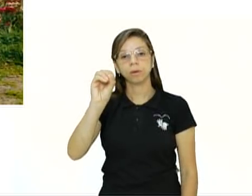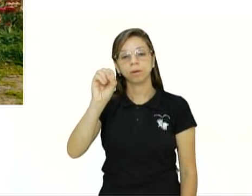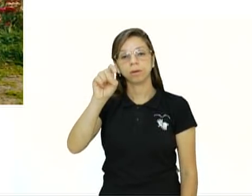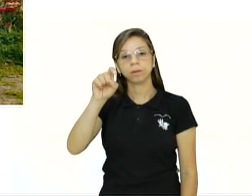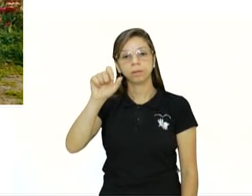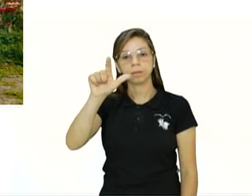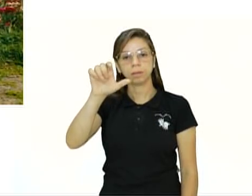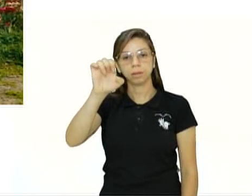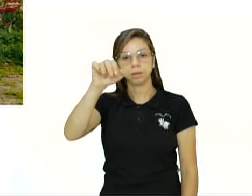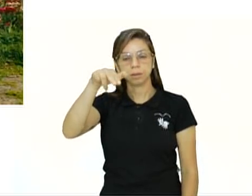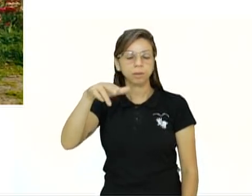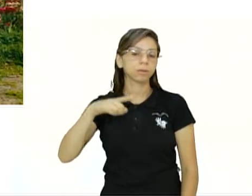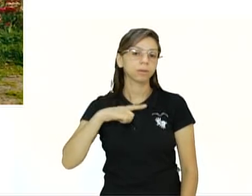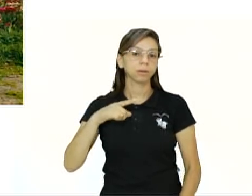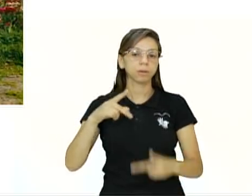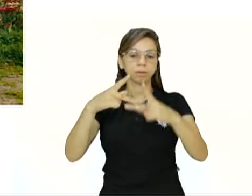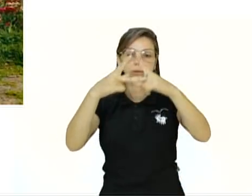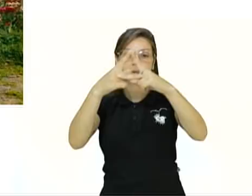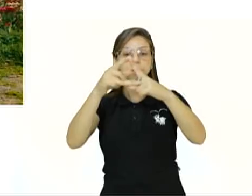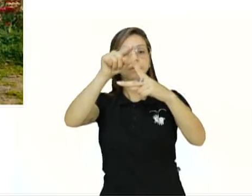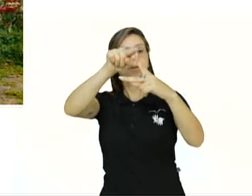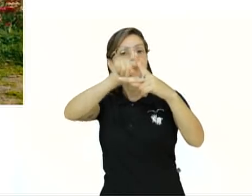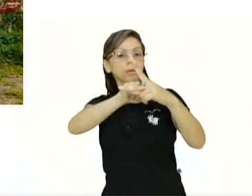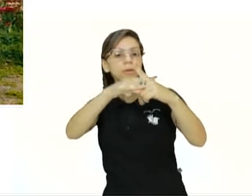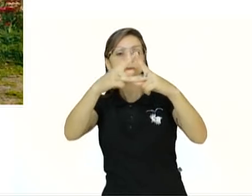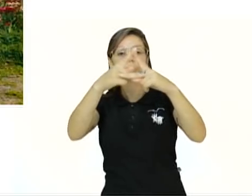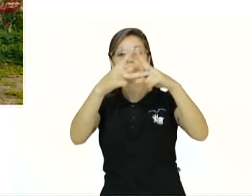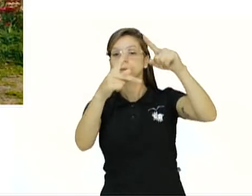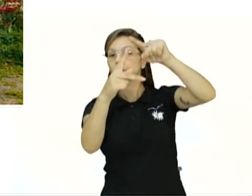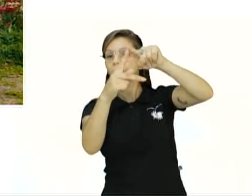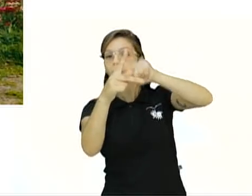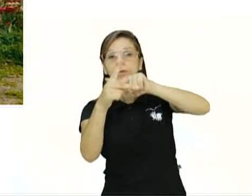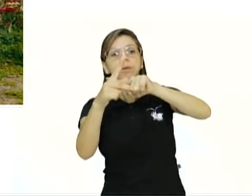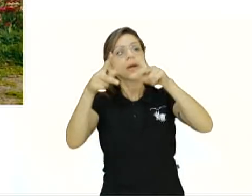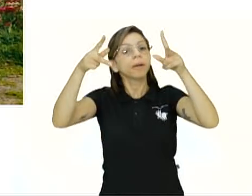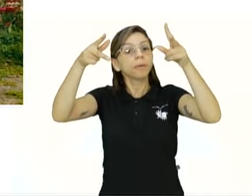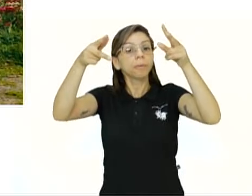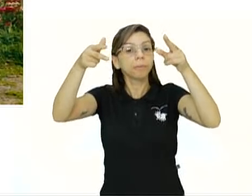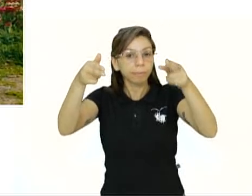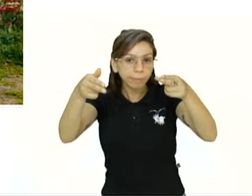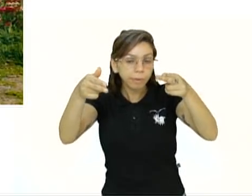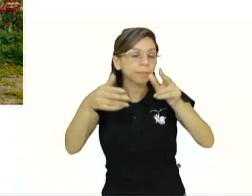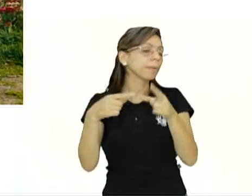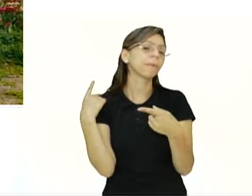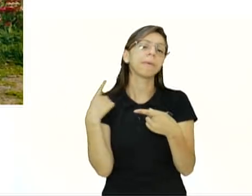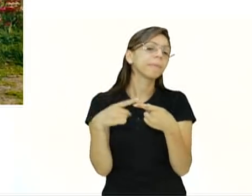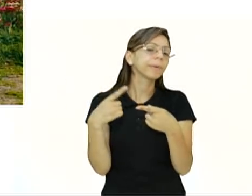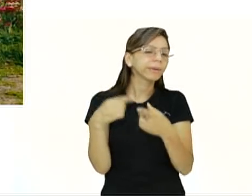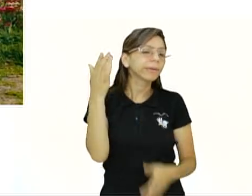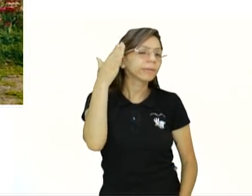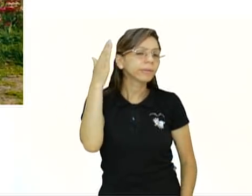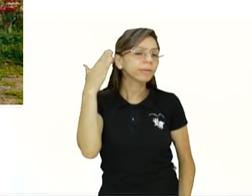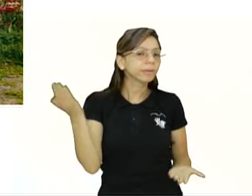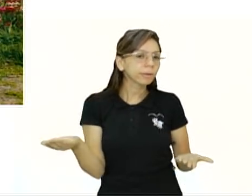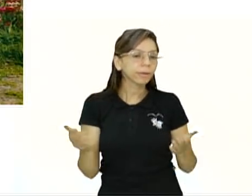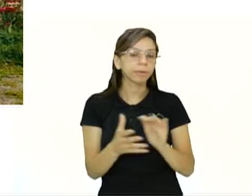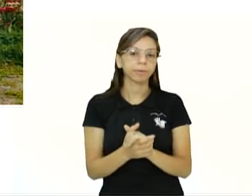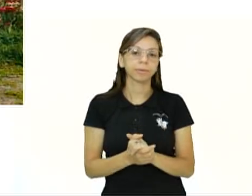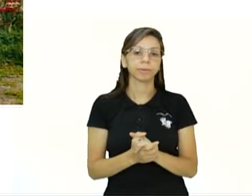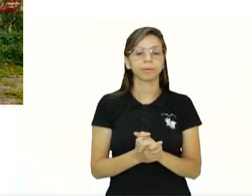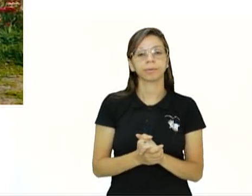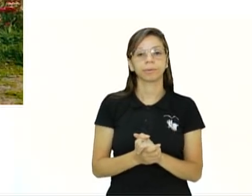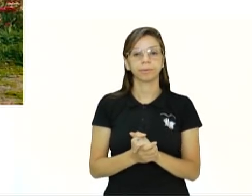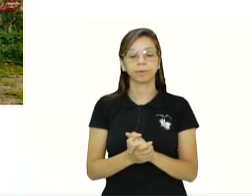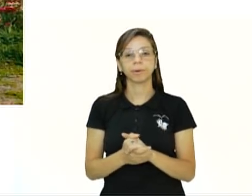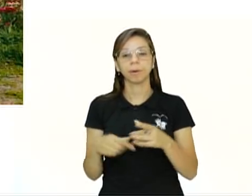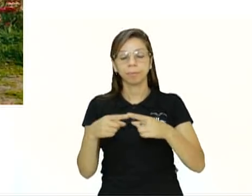que tem os dois catetos, os dois lados iguais. Por que eu sei disso? Perceba na